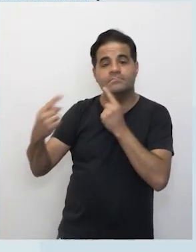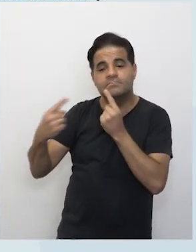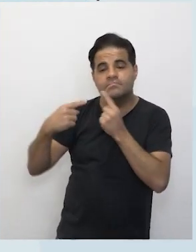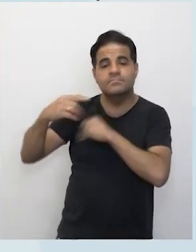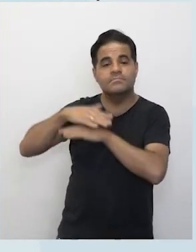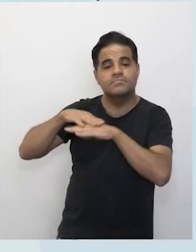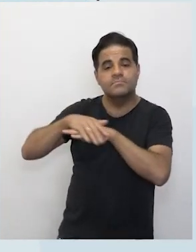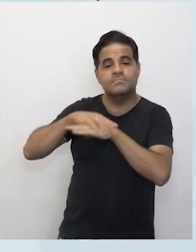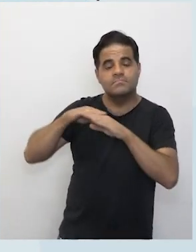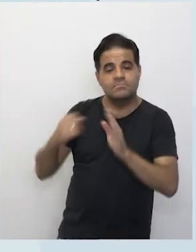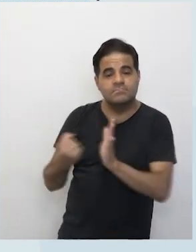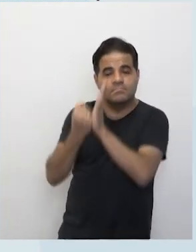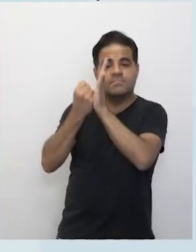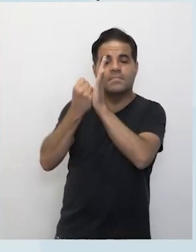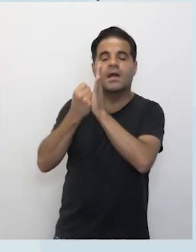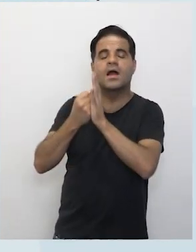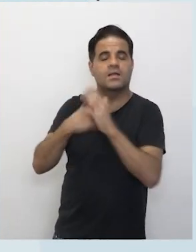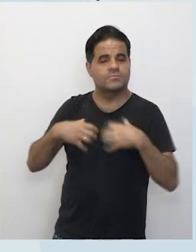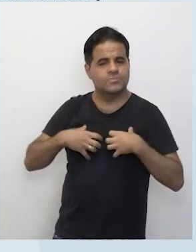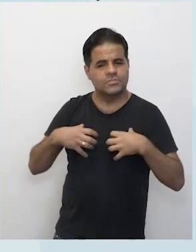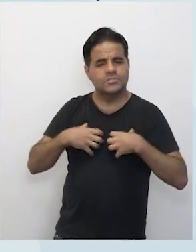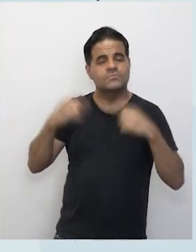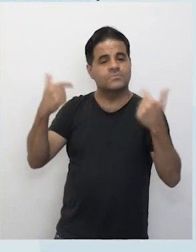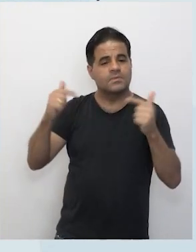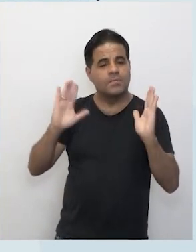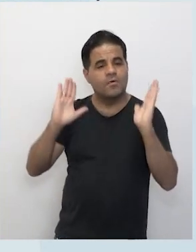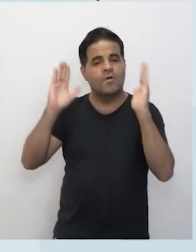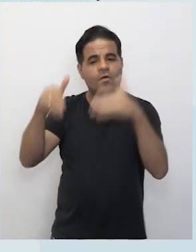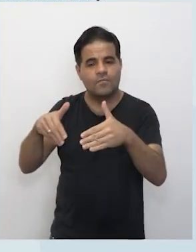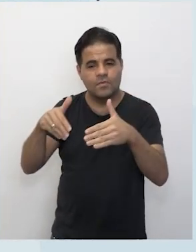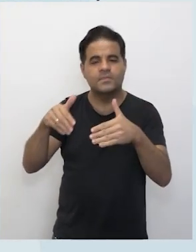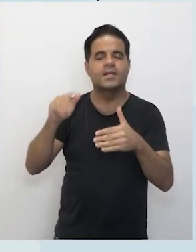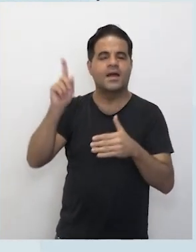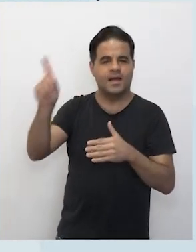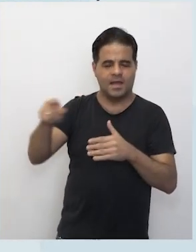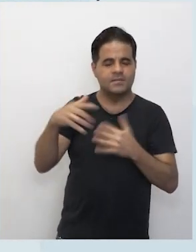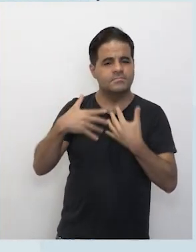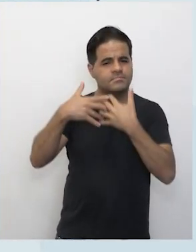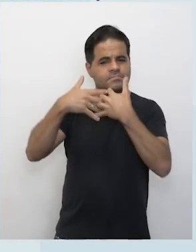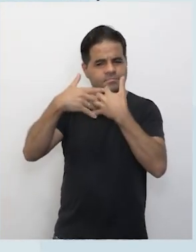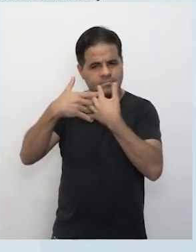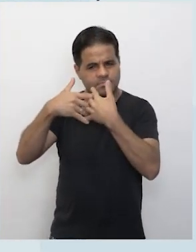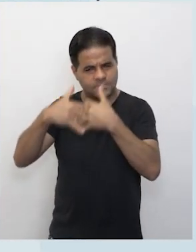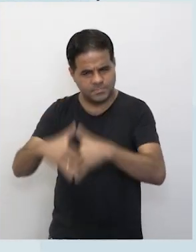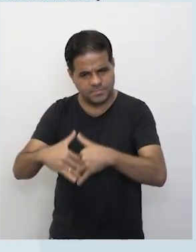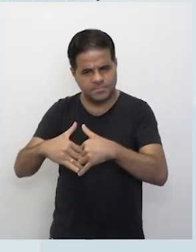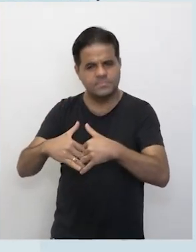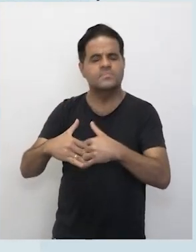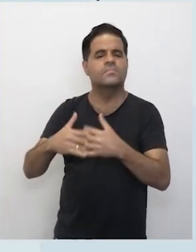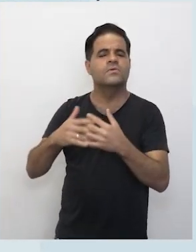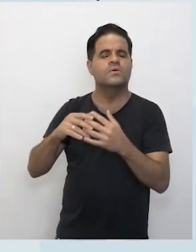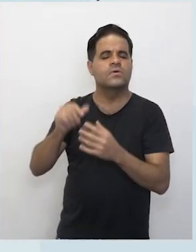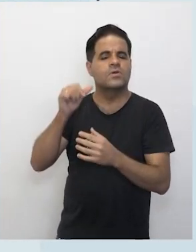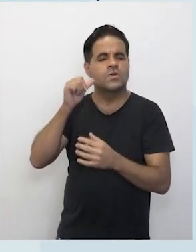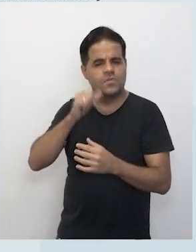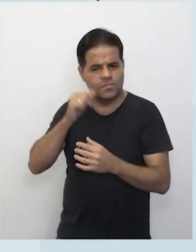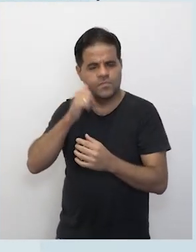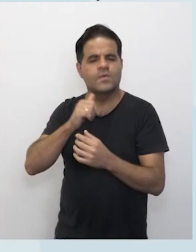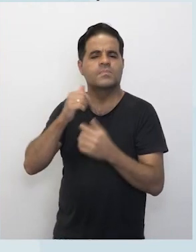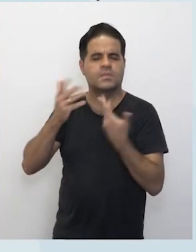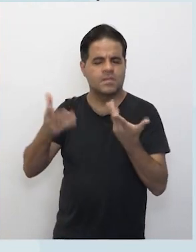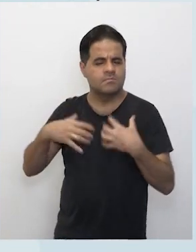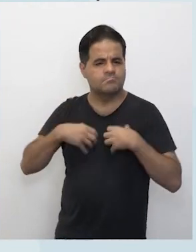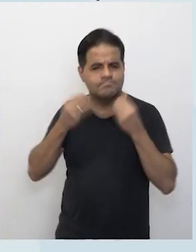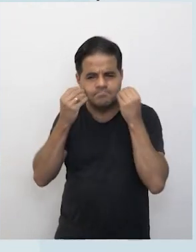marca, né, do trabalho da Artemísia, voltado aí para o empoderamento feminino e retratando de outras maneiras